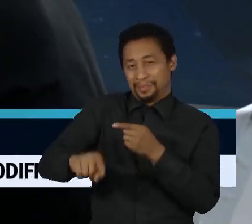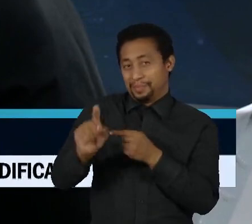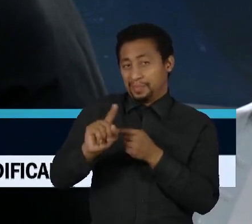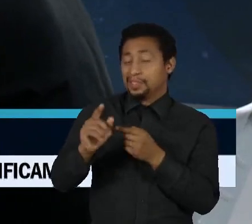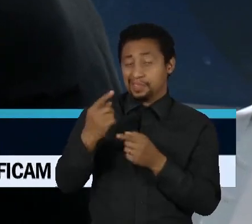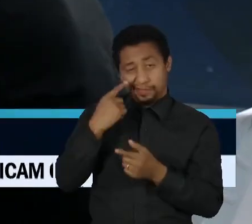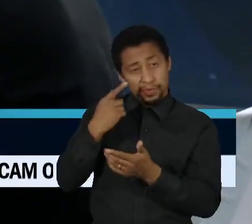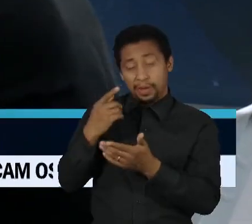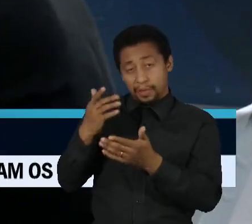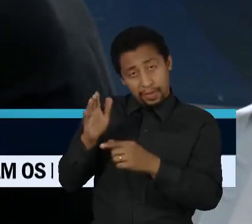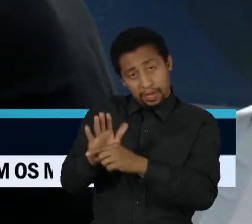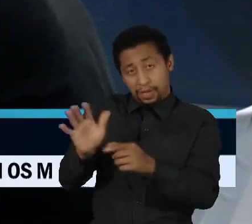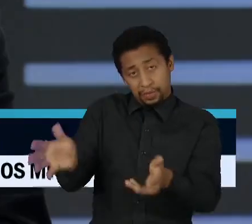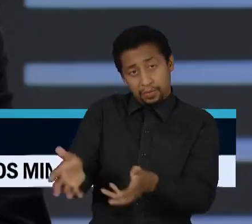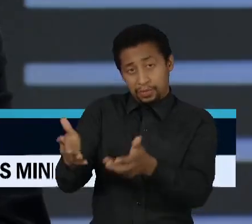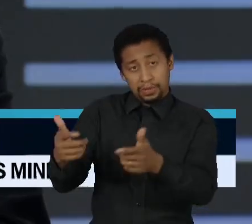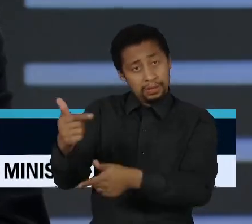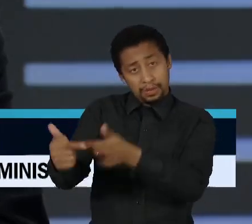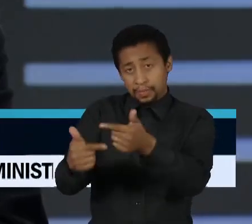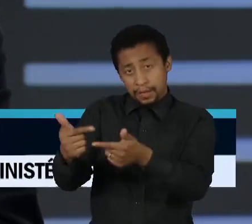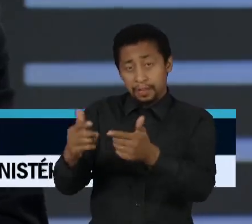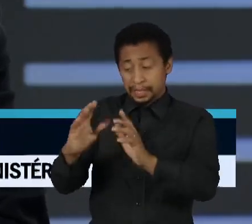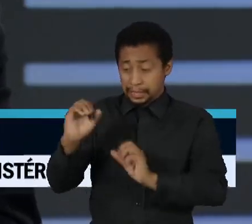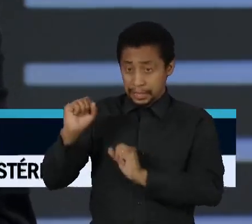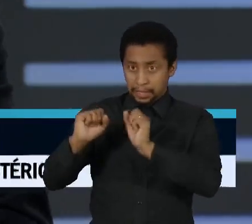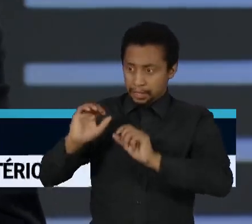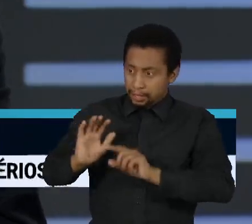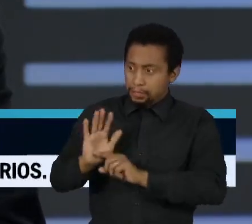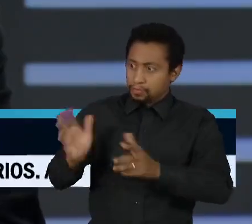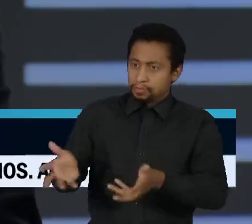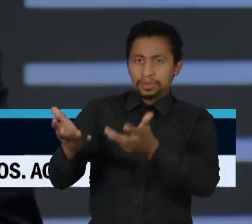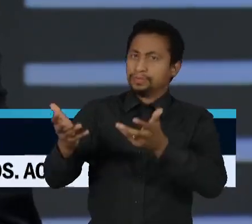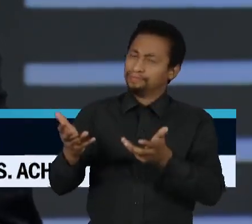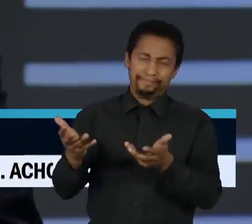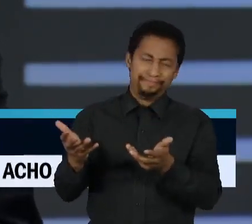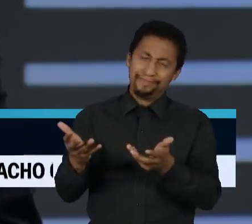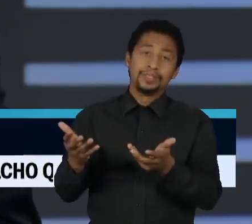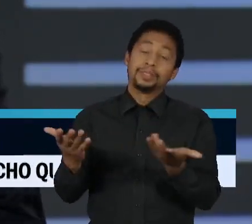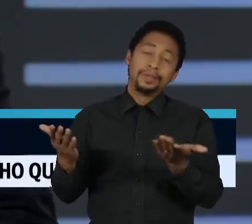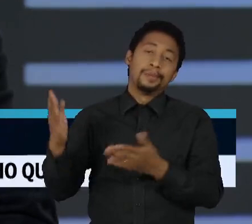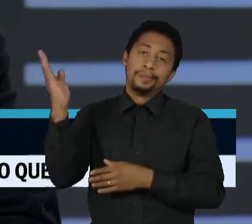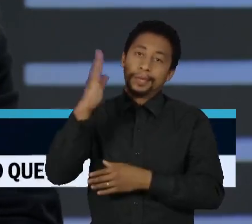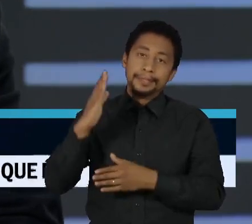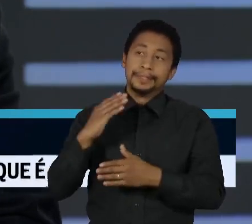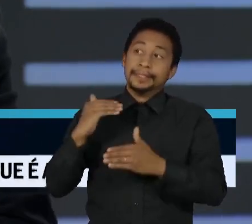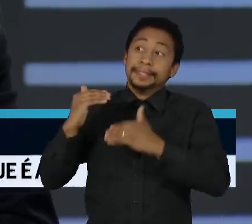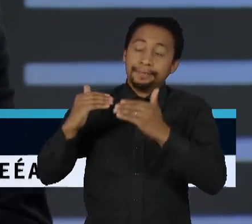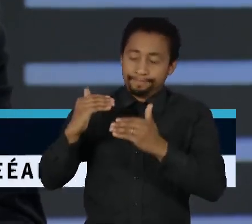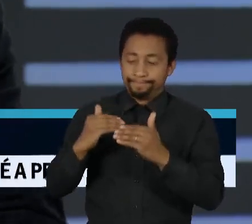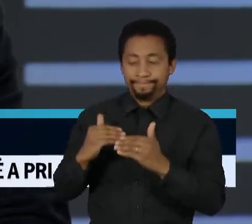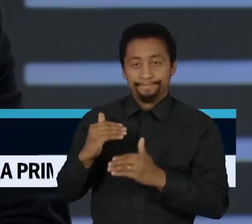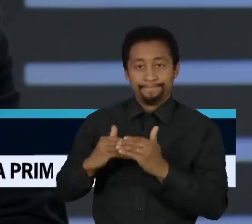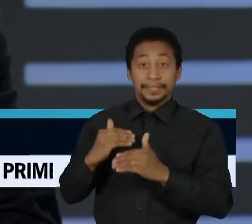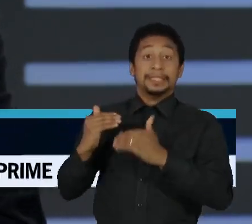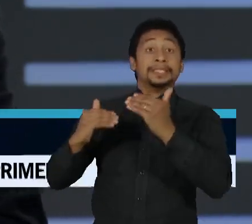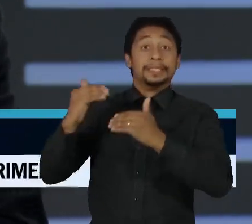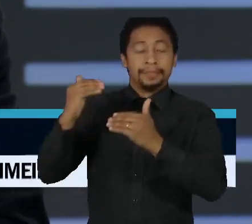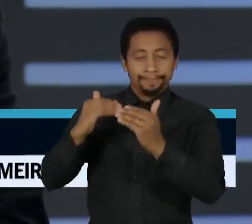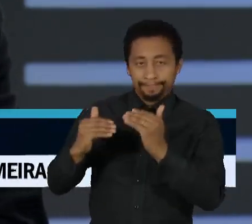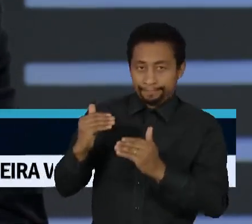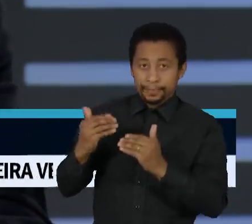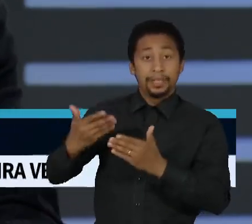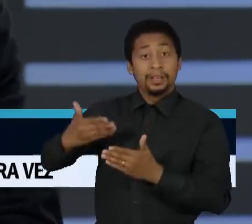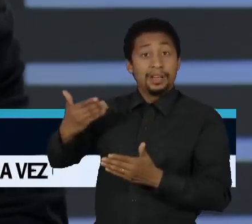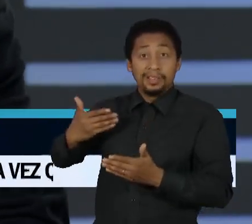uma frente de trabalho mas não é uma política Industrial então assim o pai está patinando nesse tempo o governo anterior não tinha tinha zero e